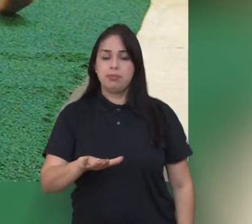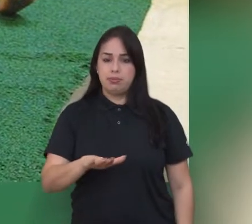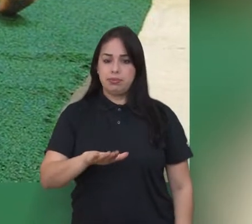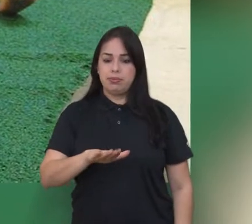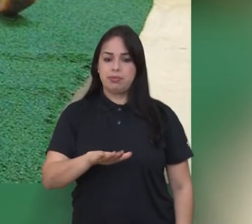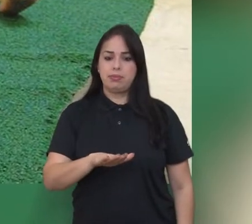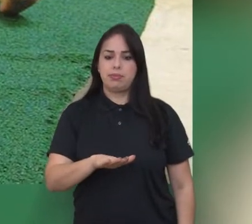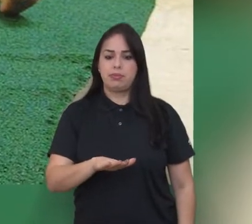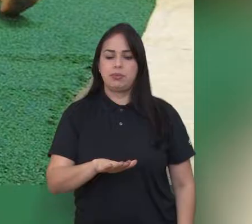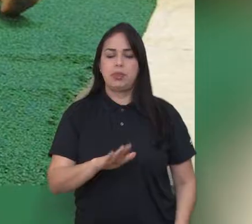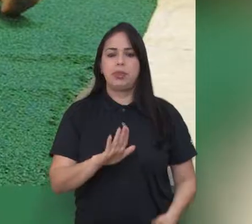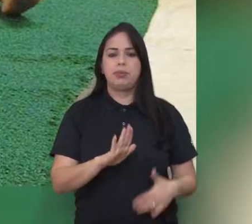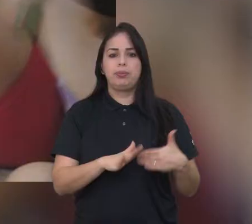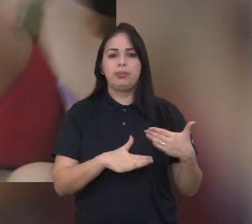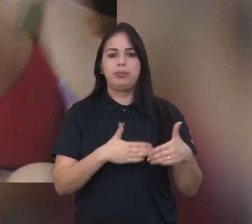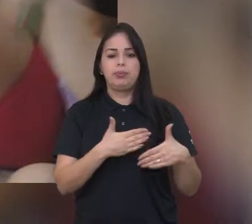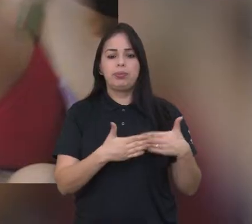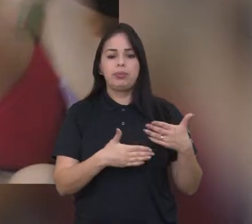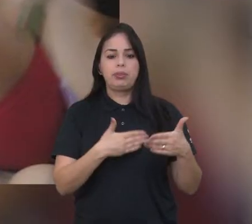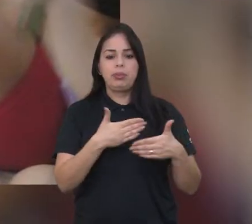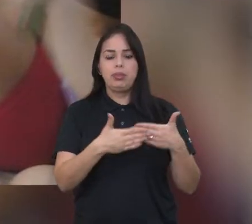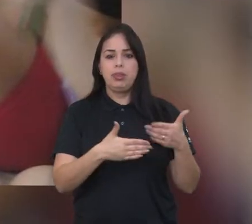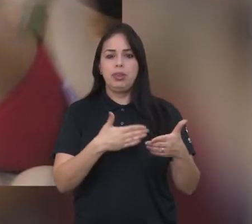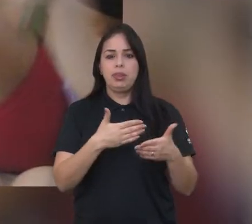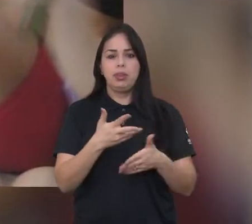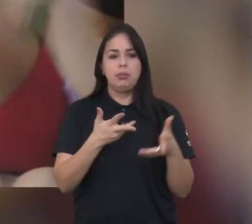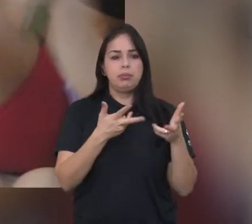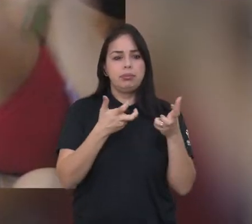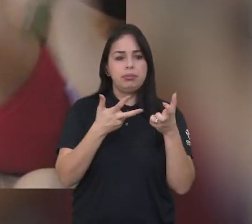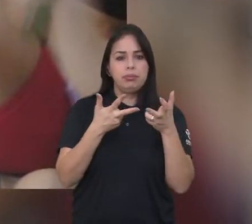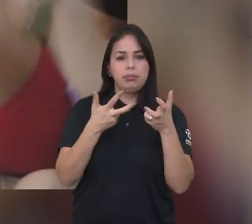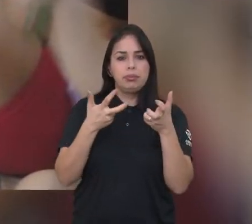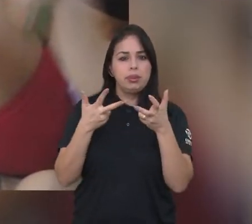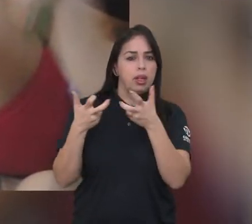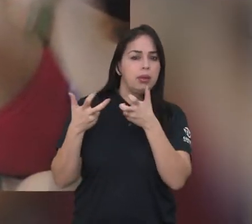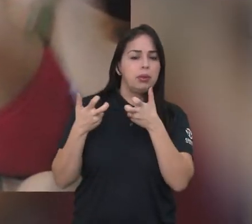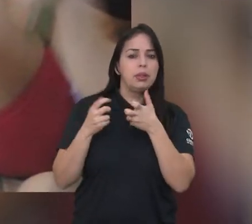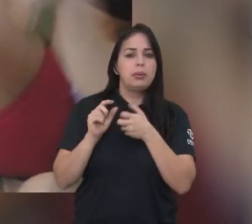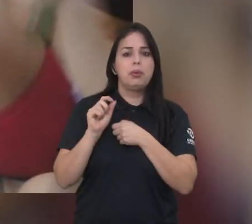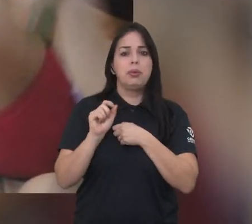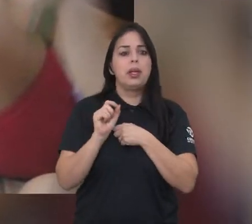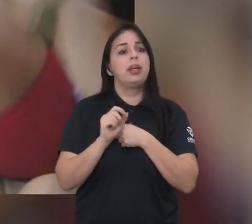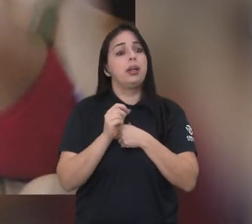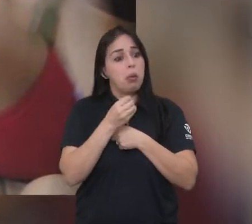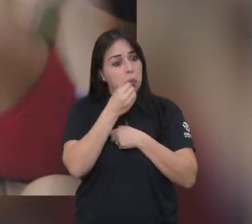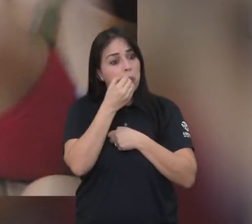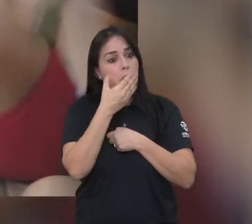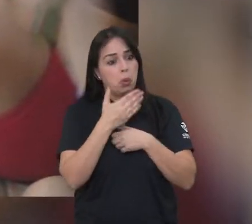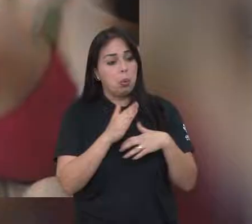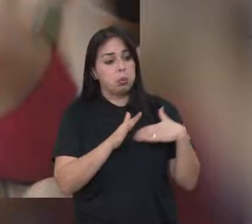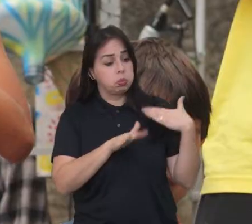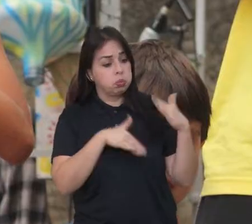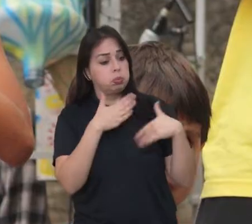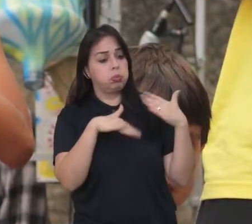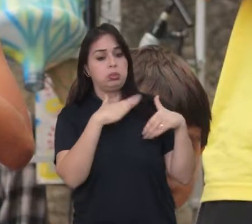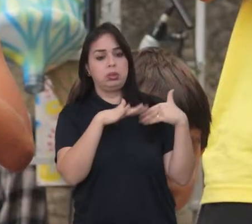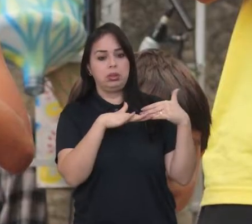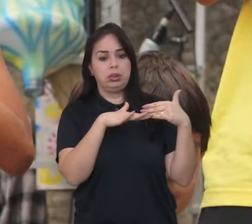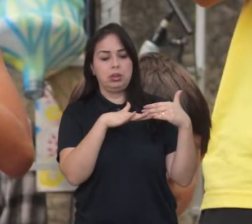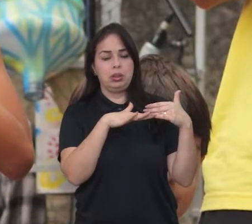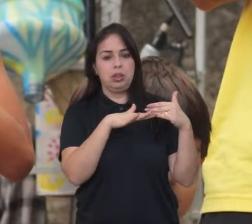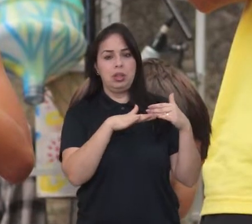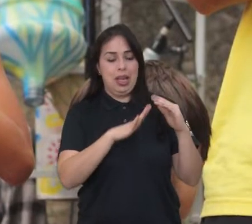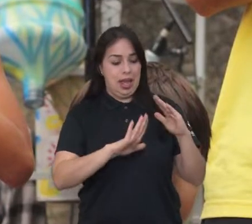E a partir daí eu vi esse potencial desse tipo de trabalho. E aí ele evoluiu, saiu de dentro